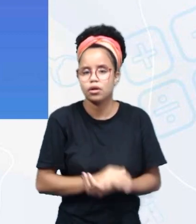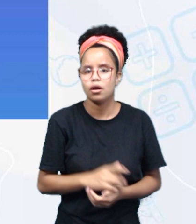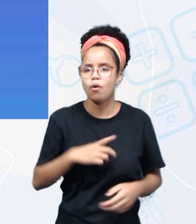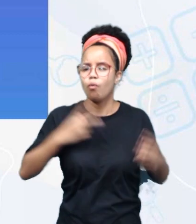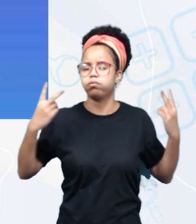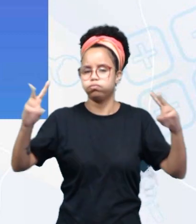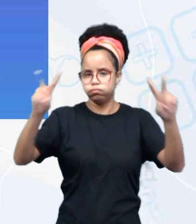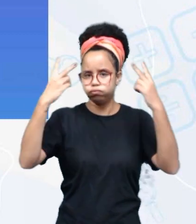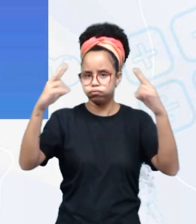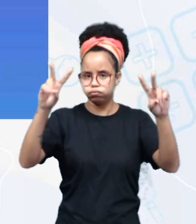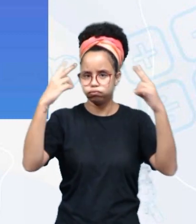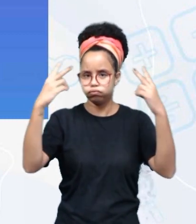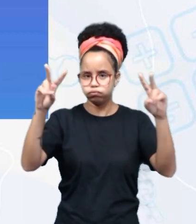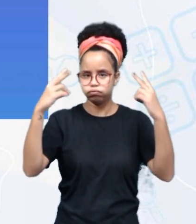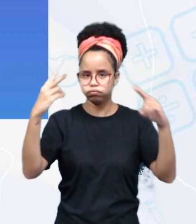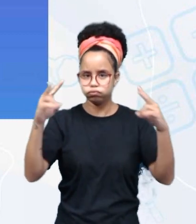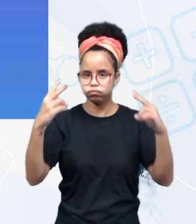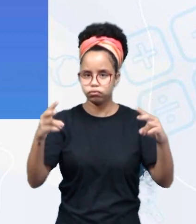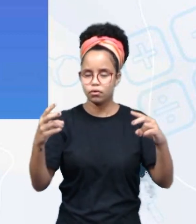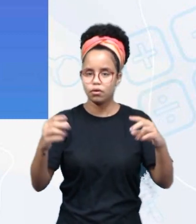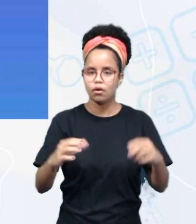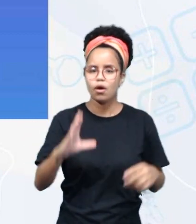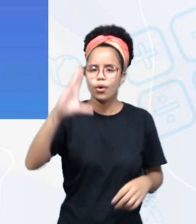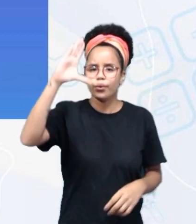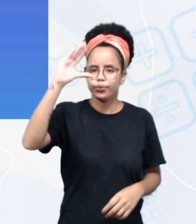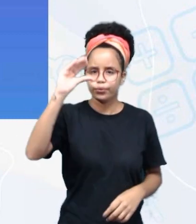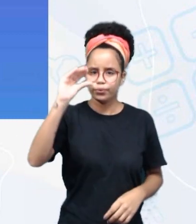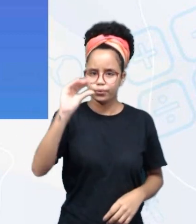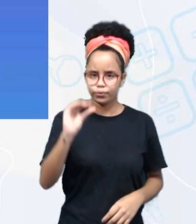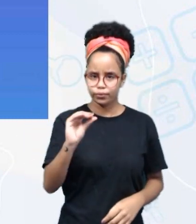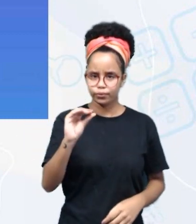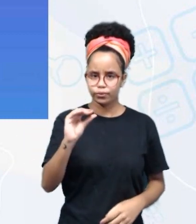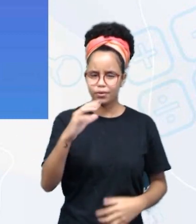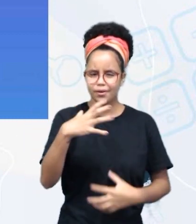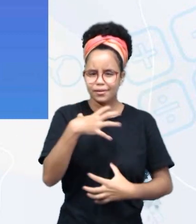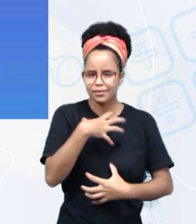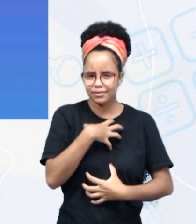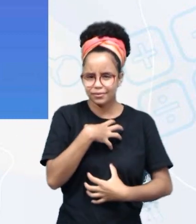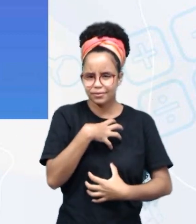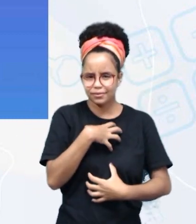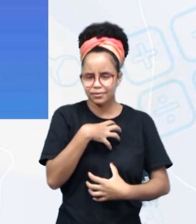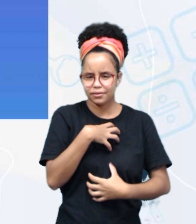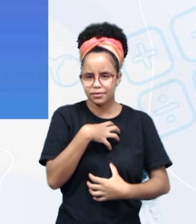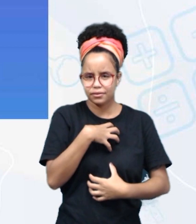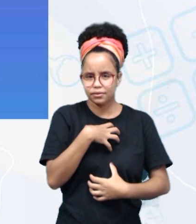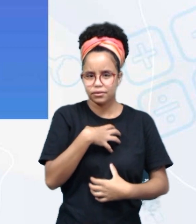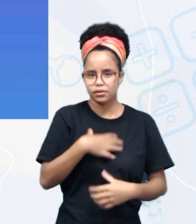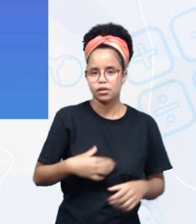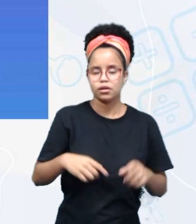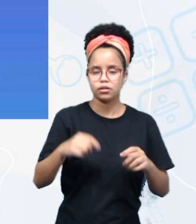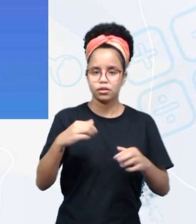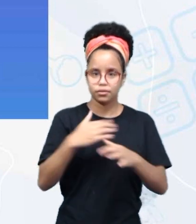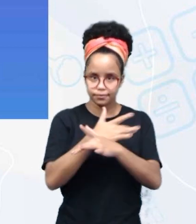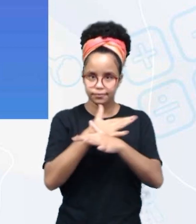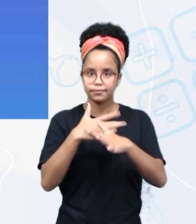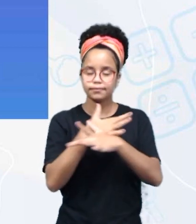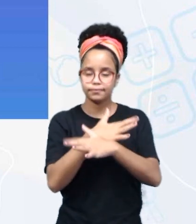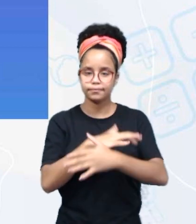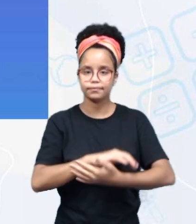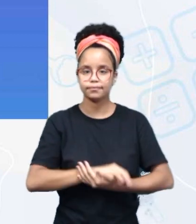muitos ventos, o que diminuiu a sensação térmica na cidade.